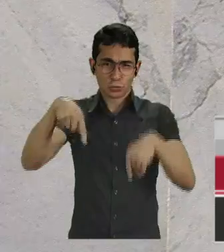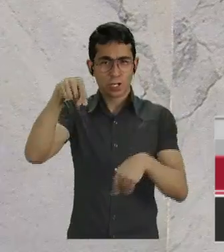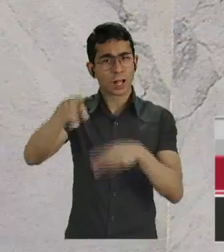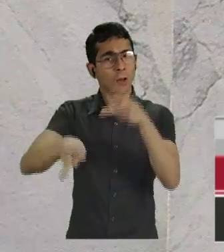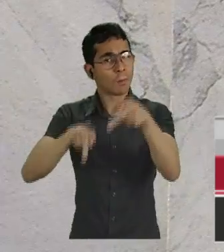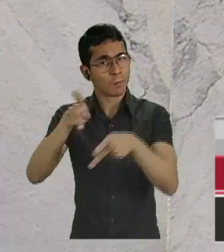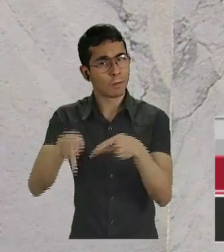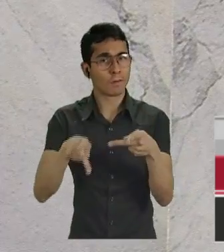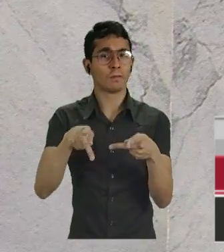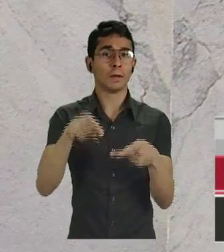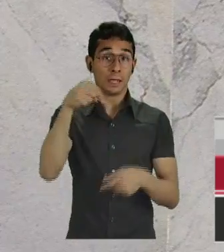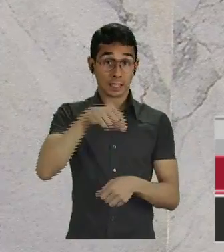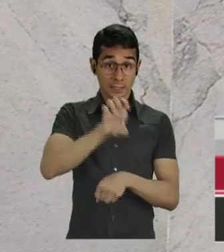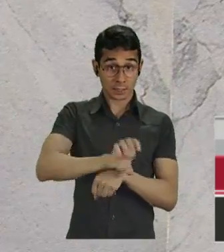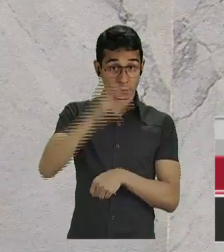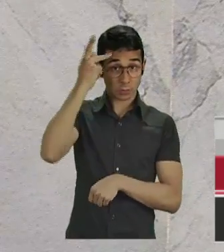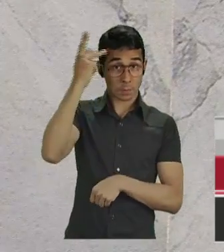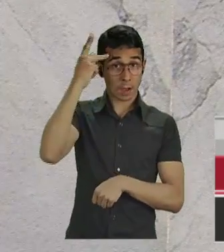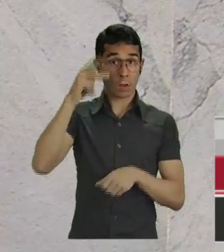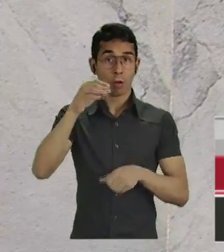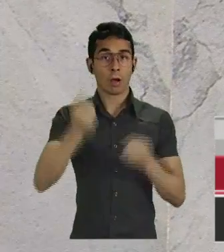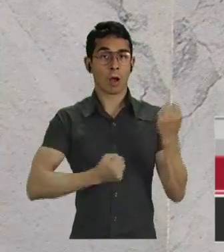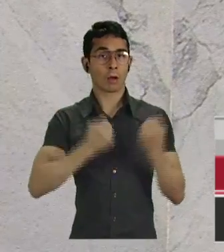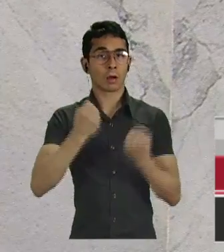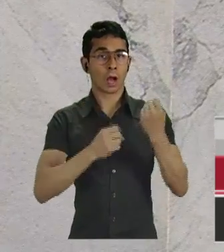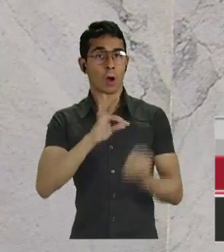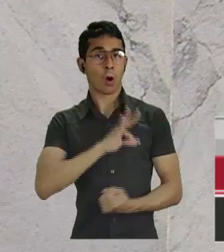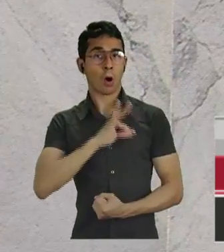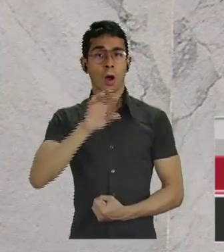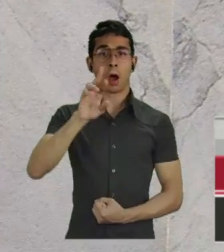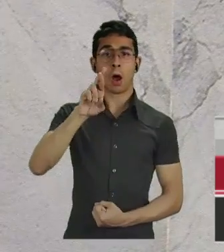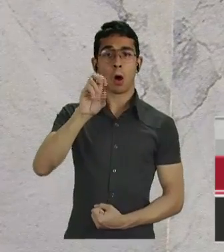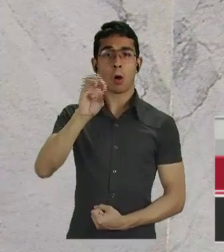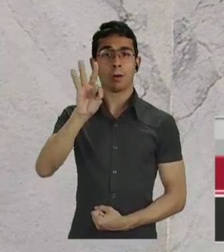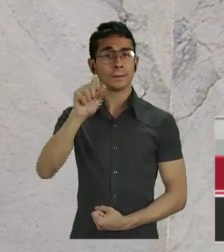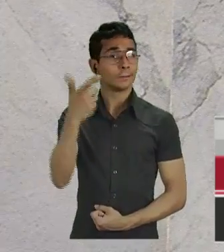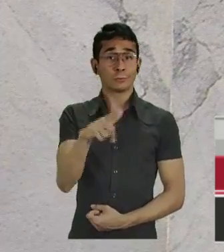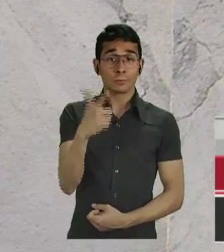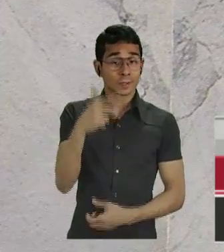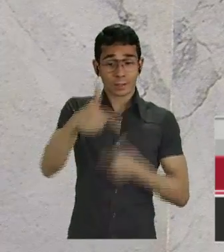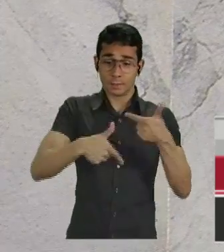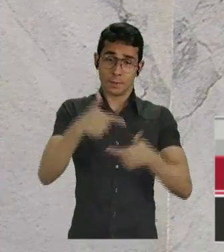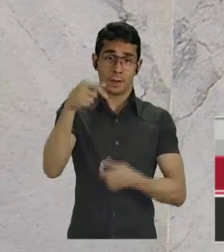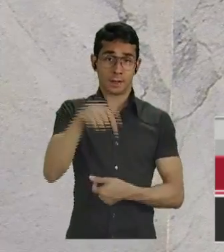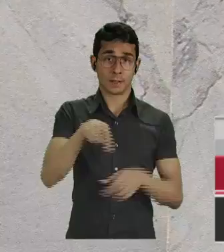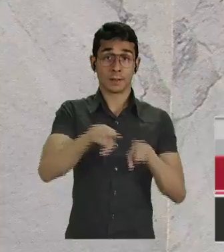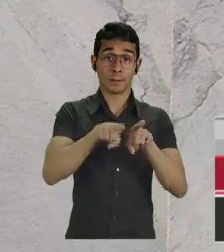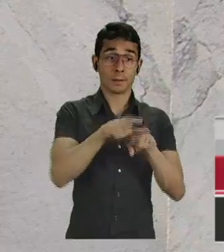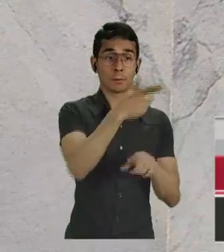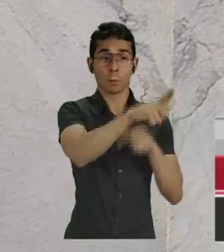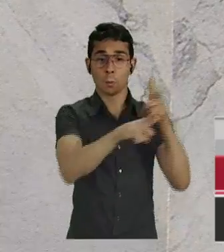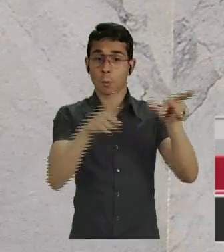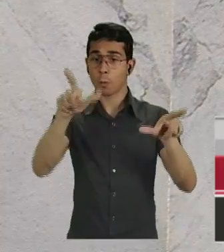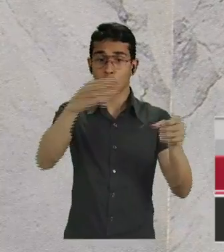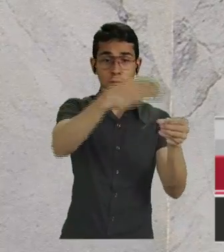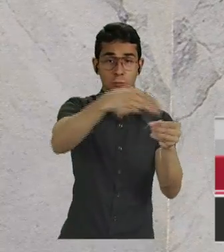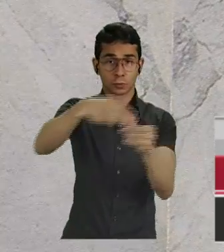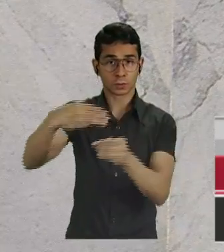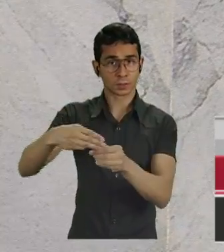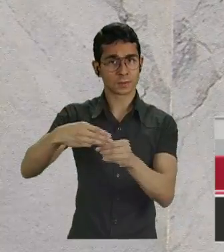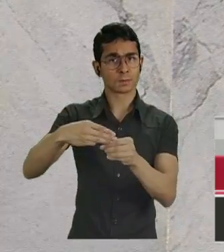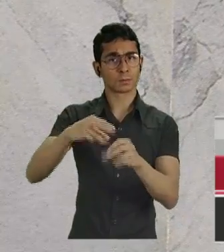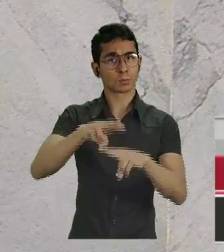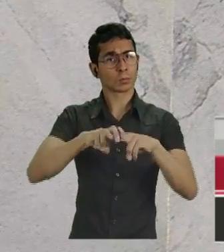derrota está sem o policiamento do coi para realmente trabalhar na cidade de são paulo em outros municípios e defendendo a sociedade